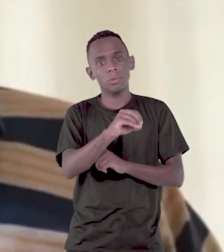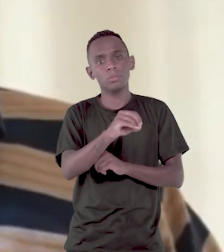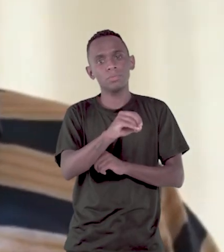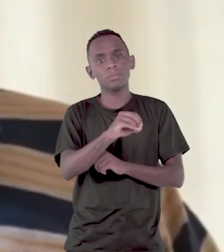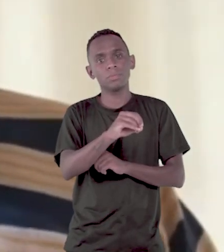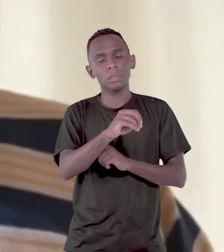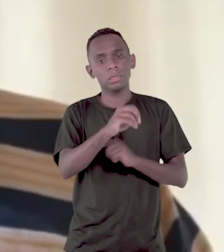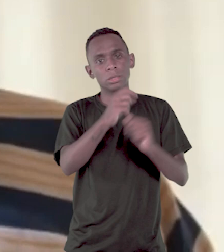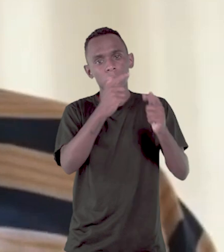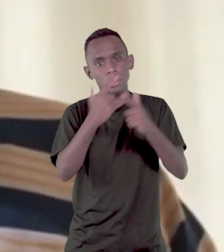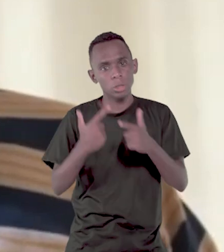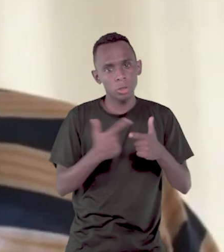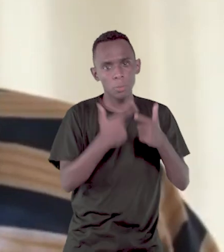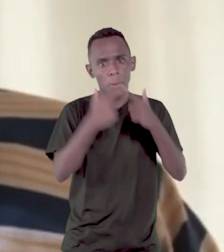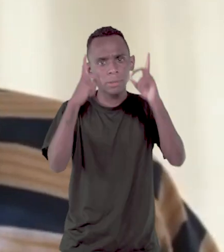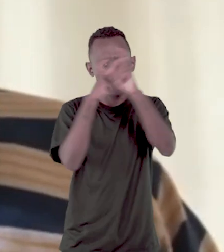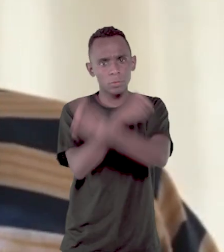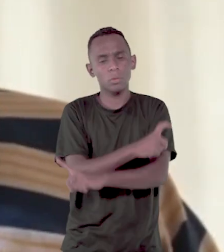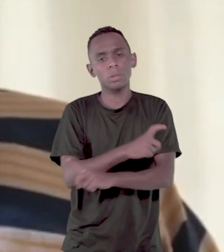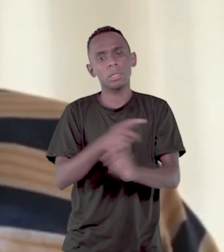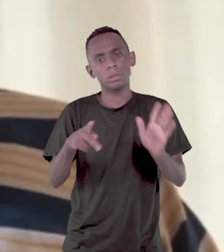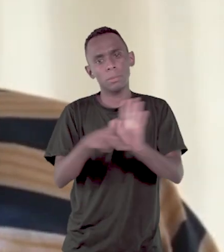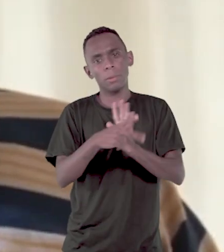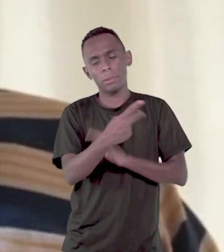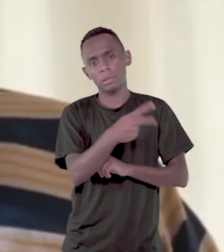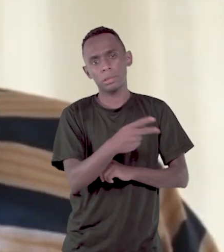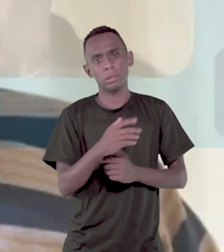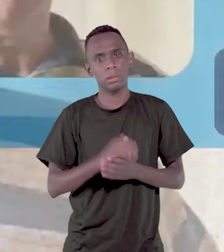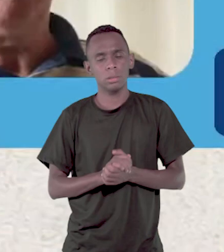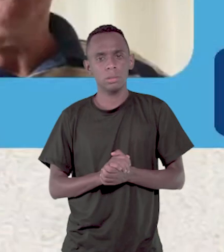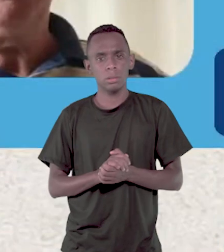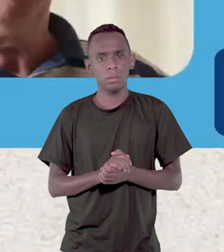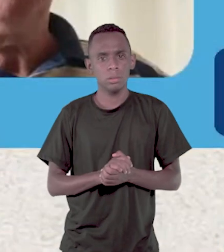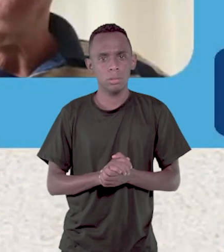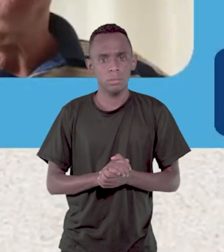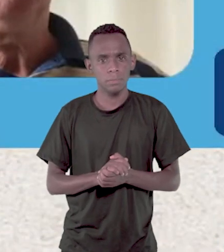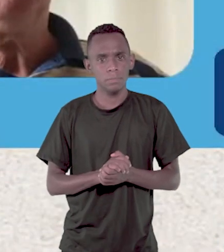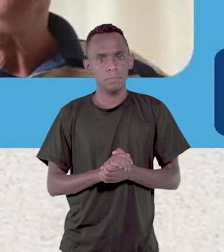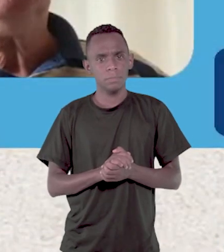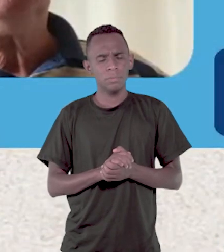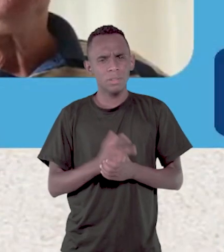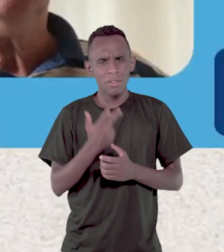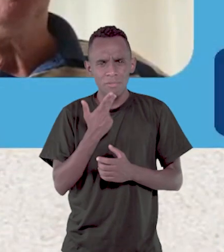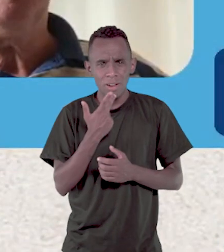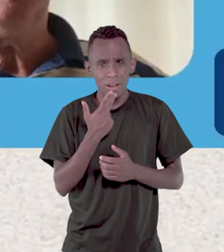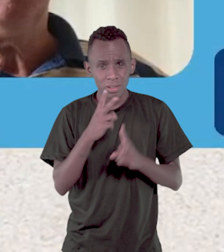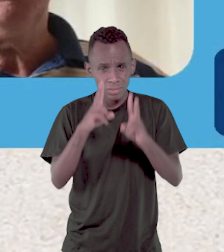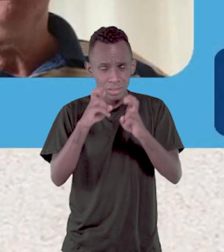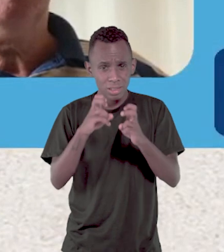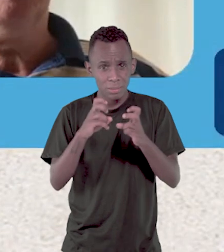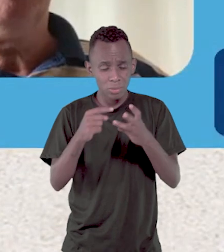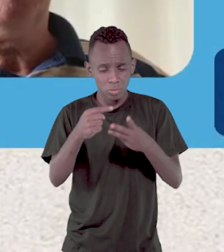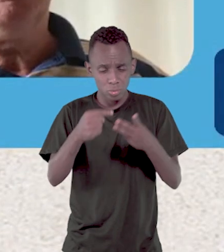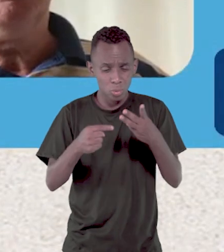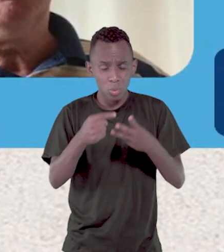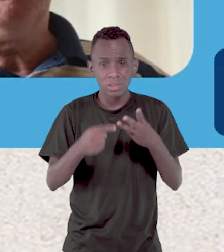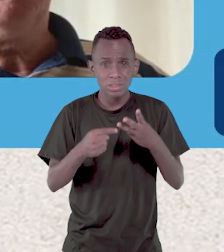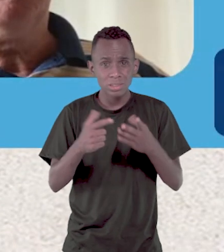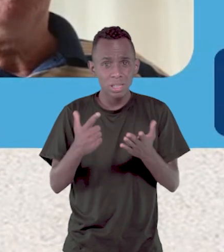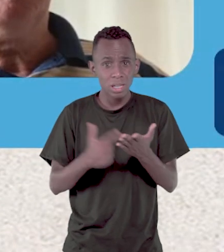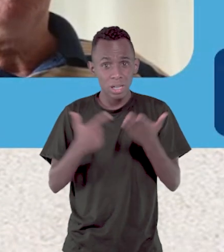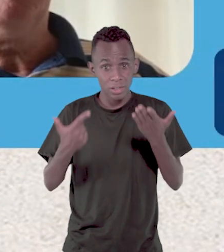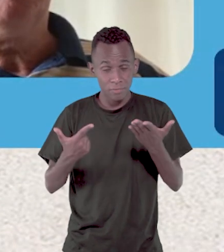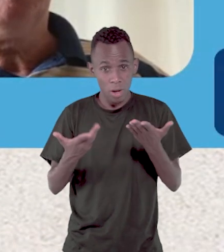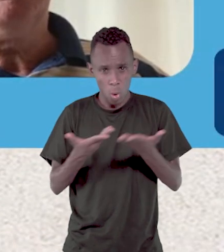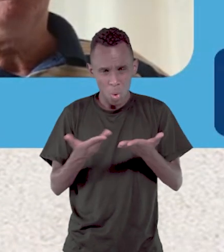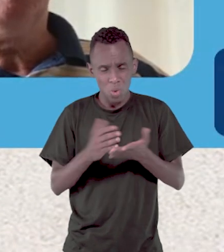homem extremamente controverso. Nesse campo será que a gente fala dos 2 livros agora? Mas está tão interessante.